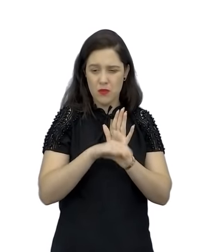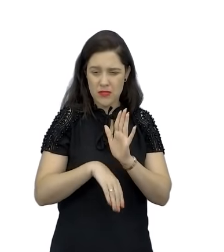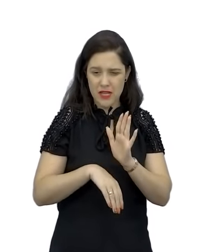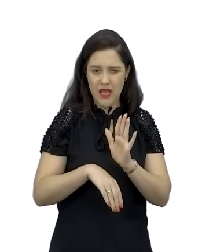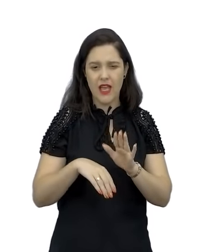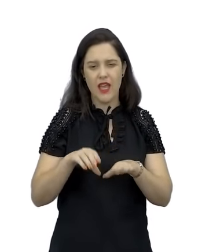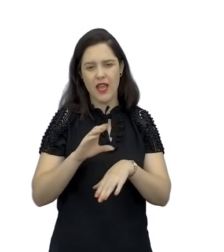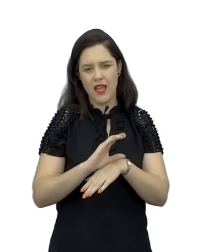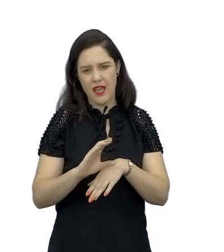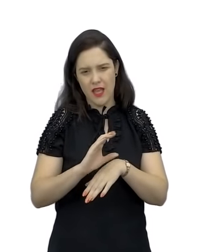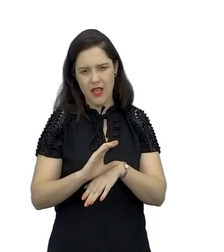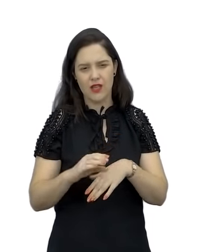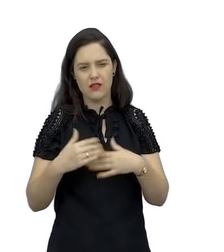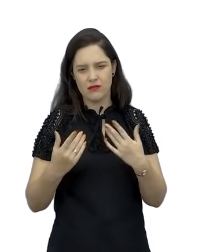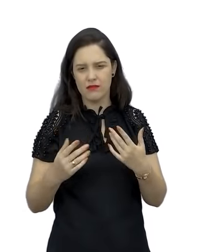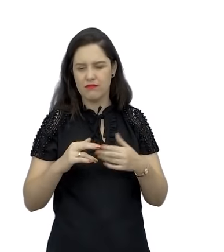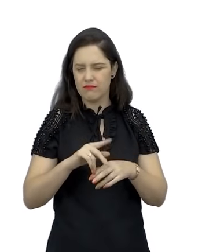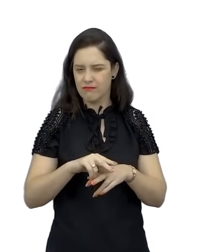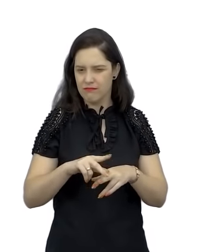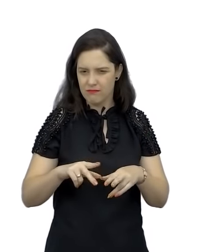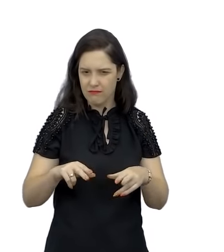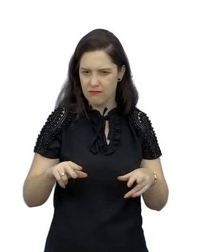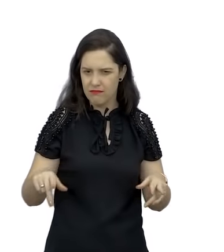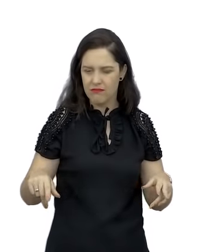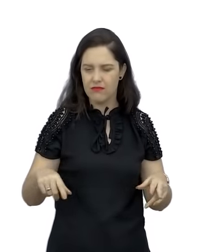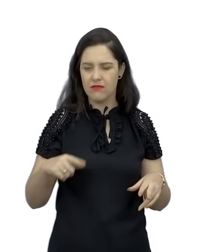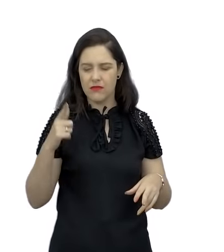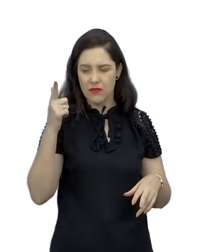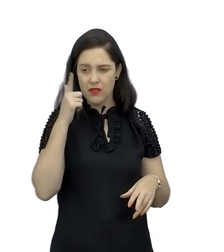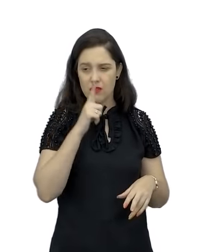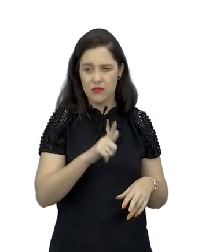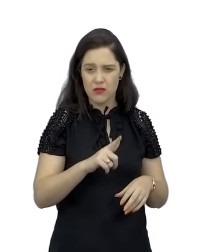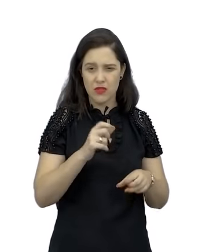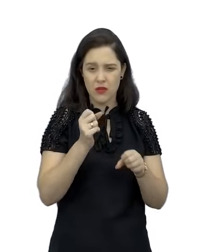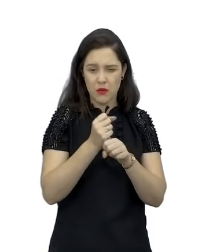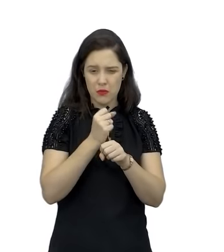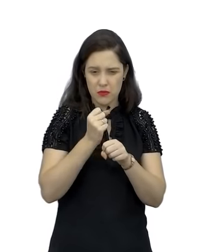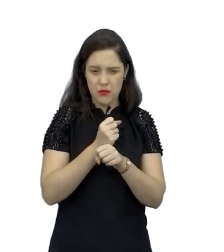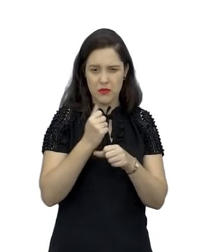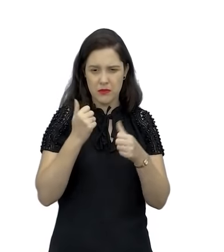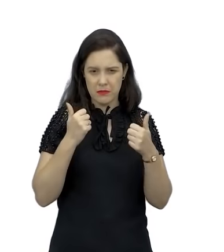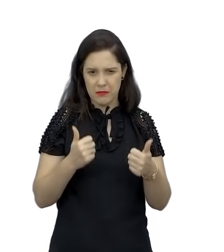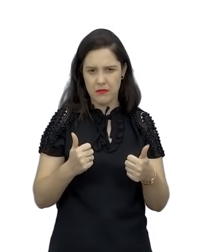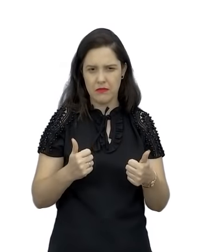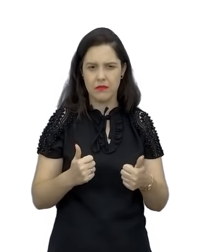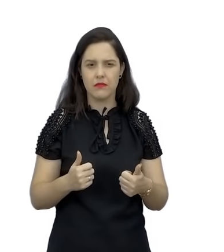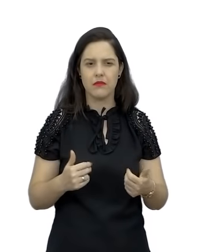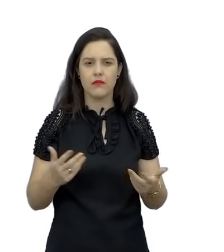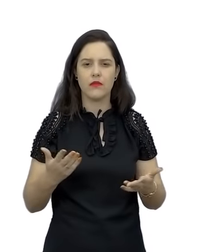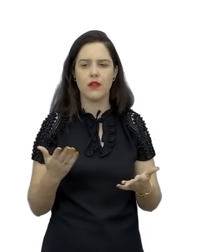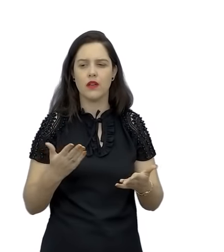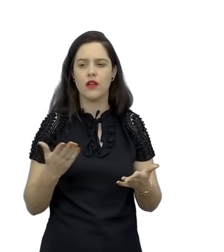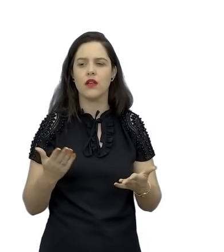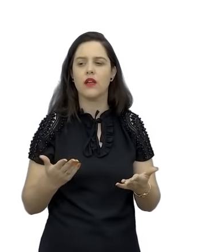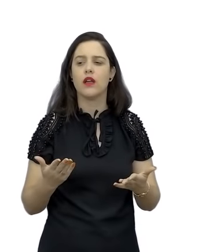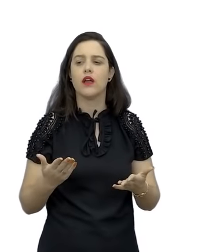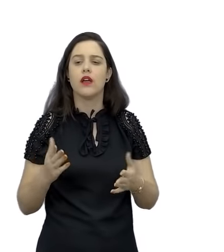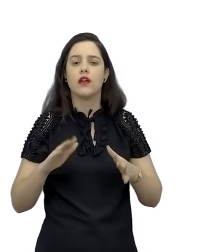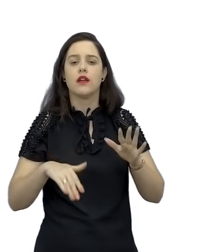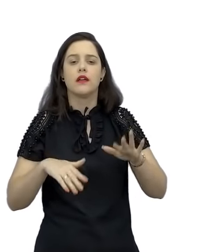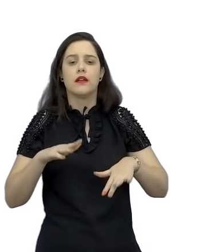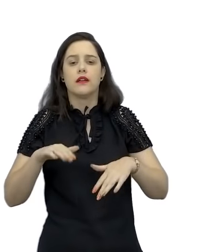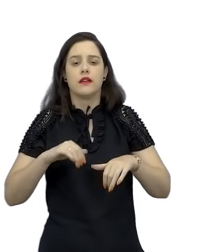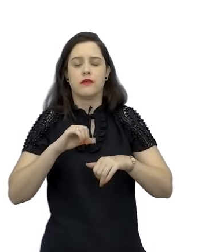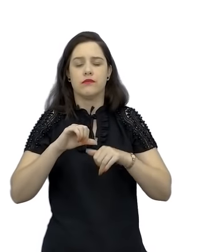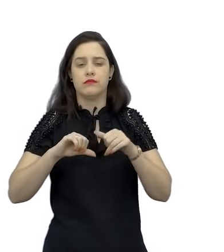os princípios e os procedimentos, né, que a gente construiu ali. A gente sempre faz ao contrário, às vezes, né? Não